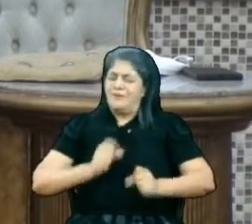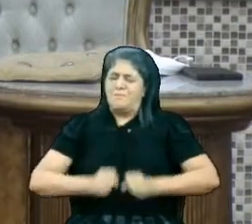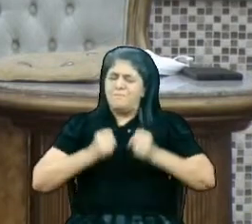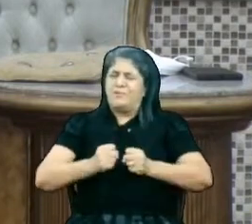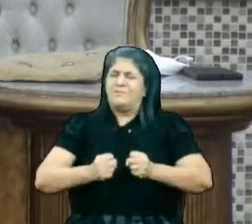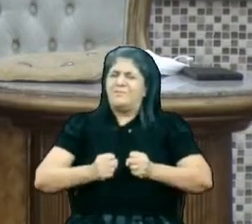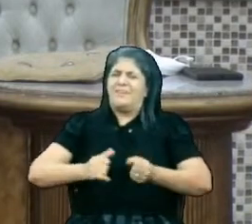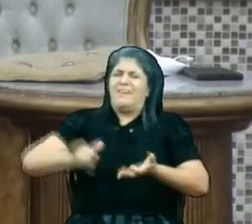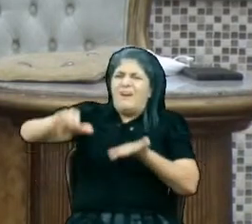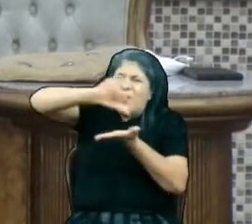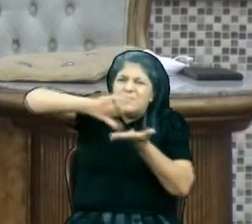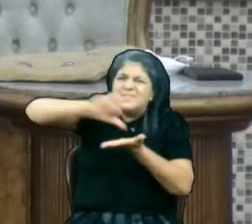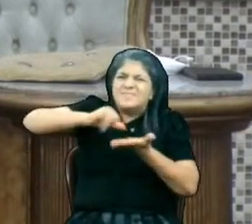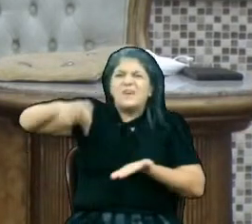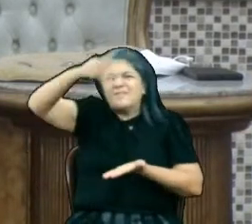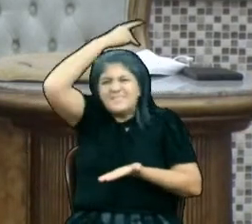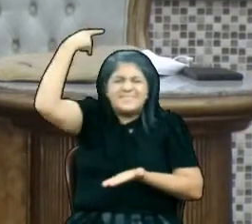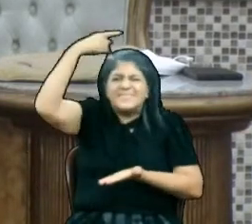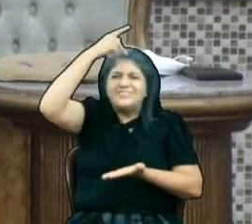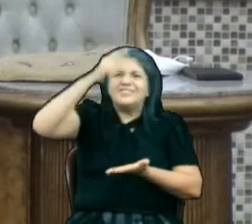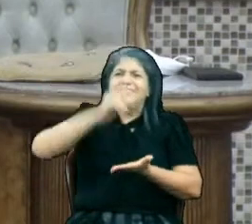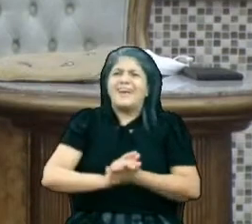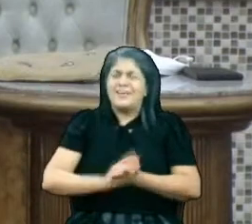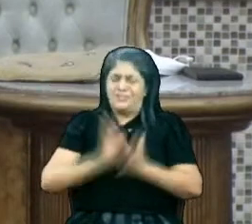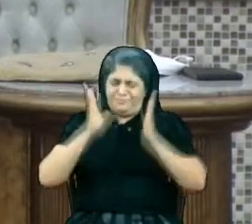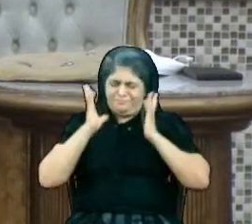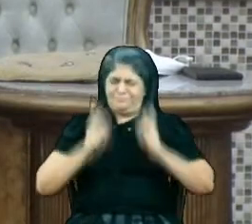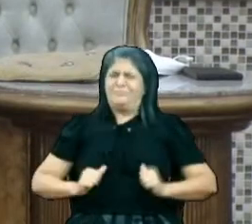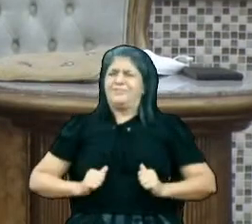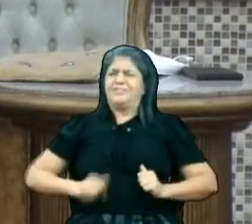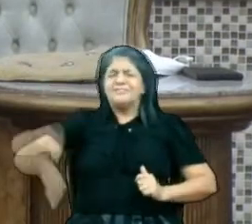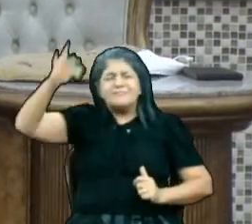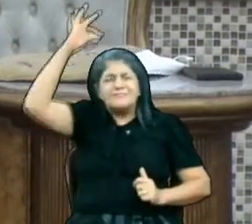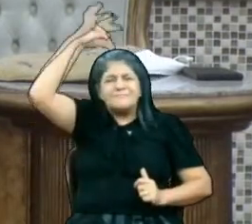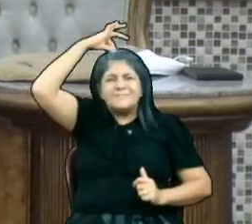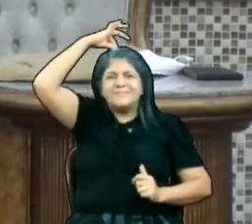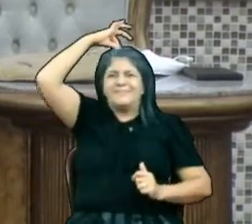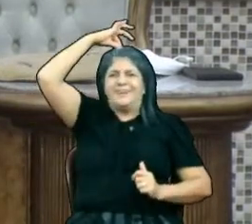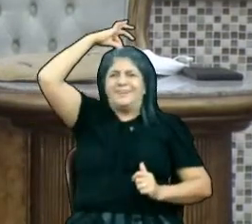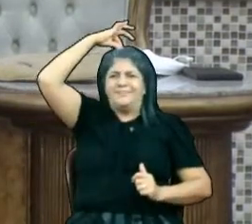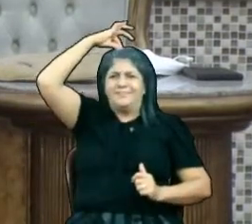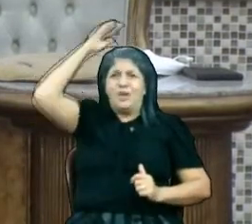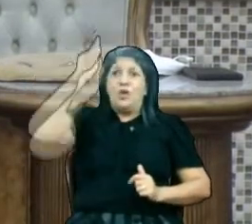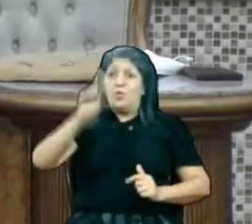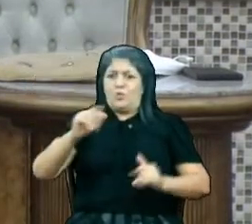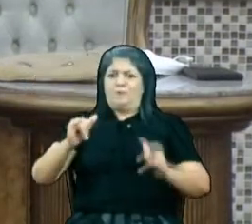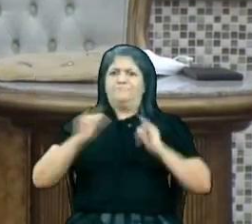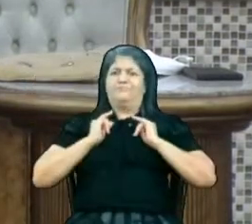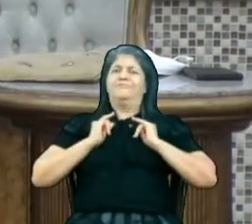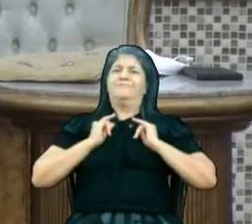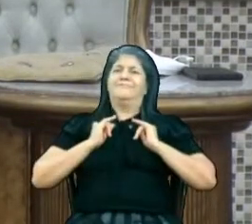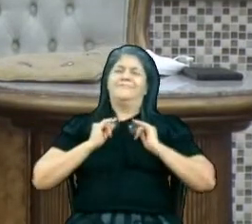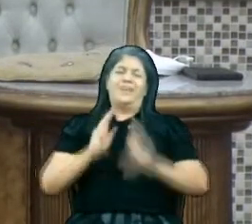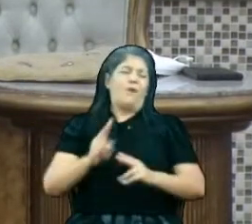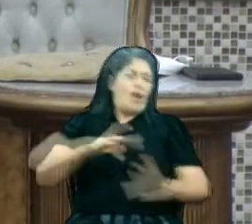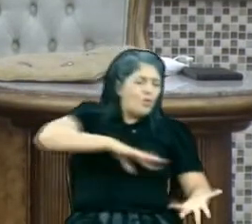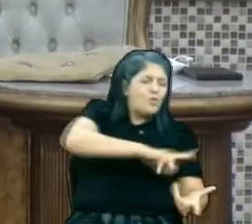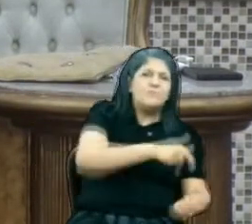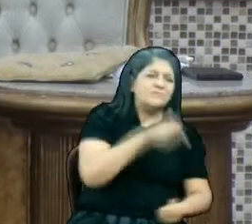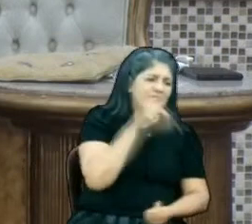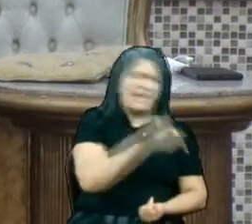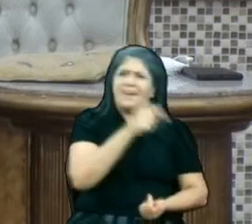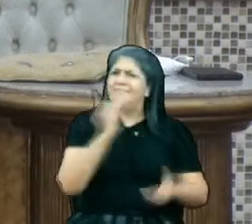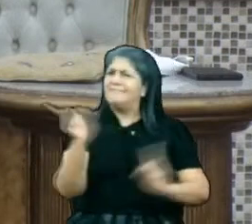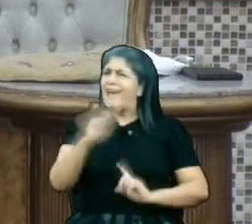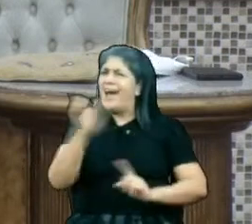são com mais santidade com mais pureza espiritual não quero me conformar com o mundo alguma